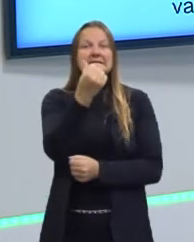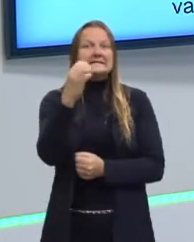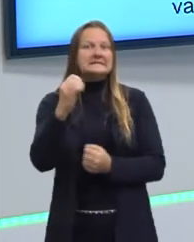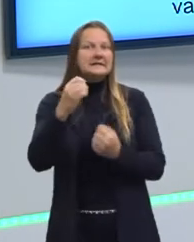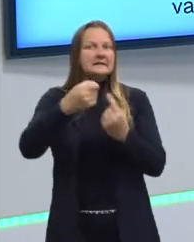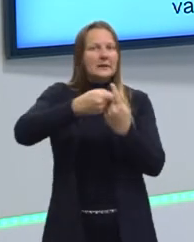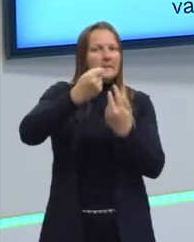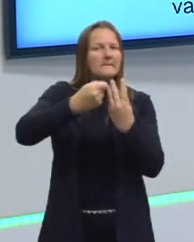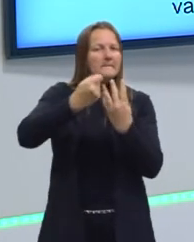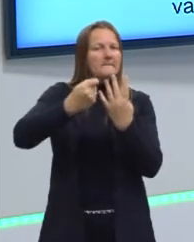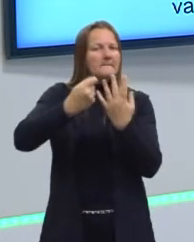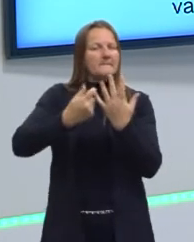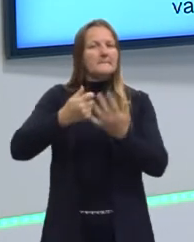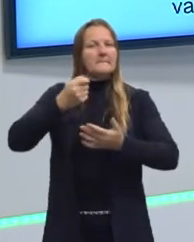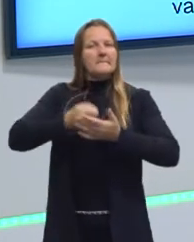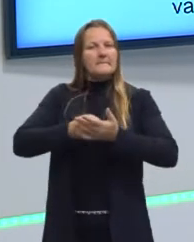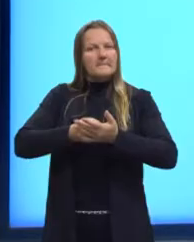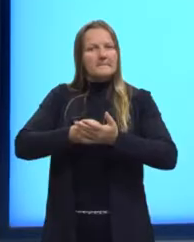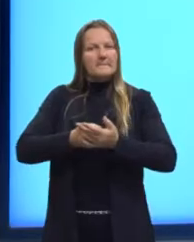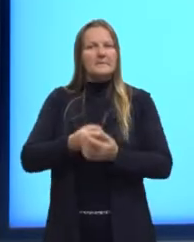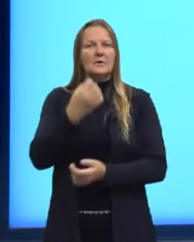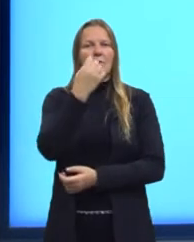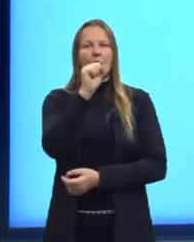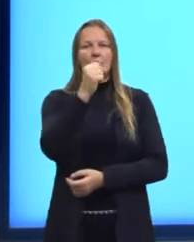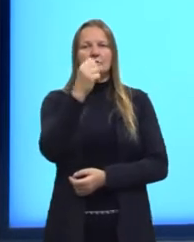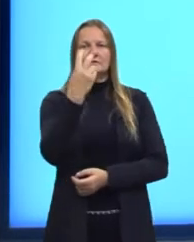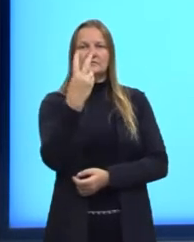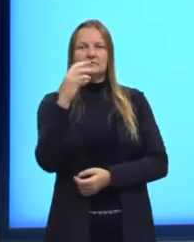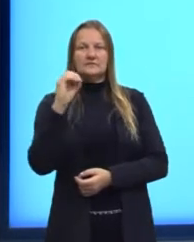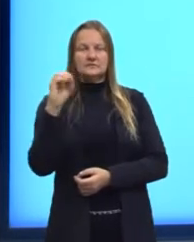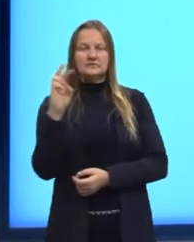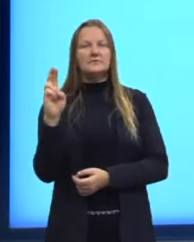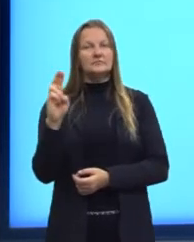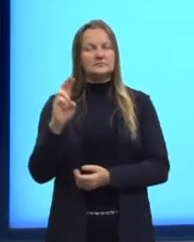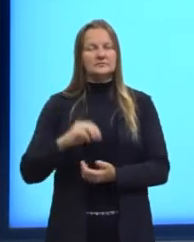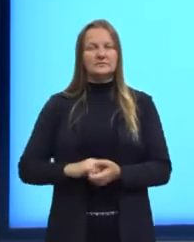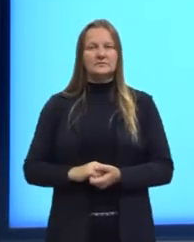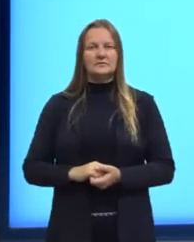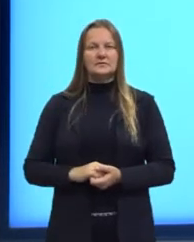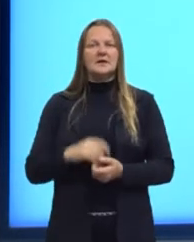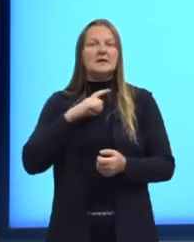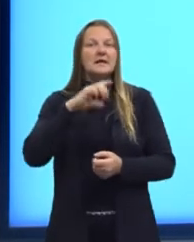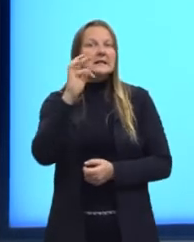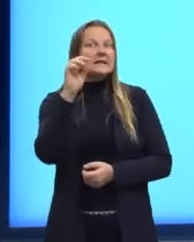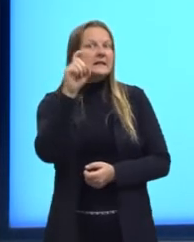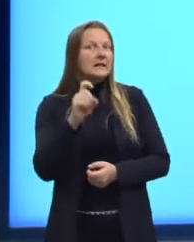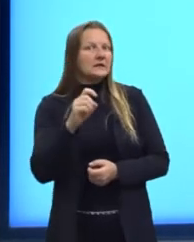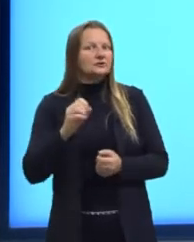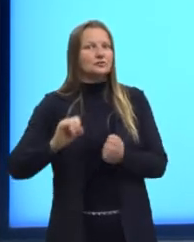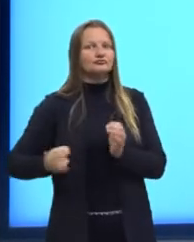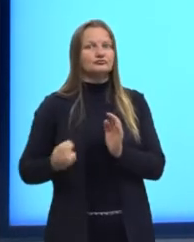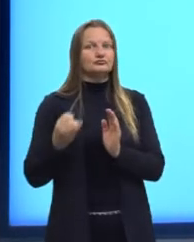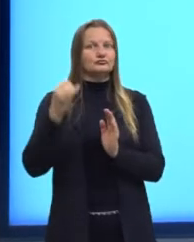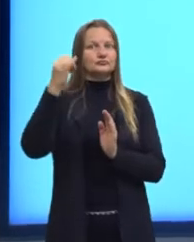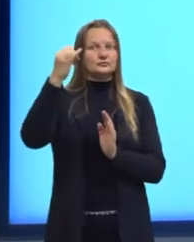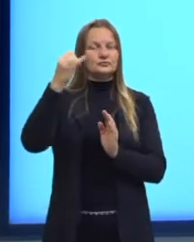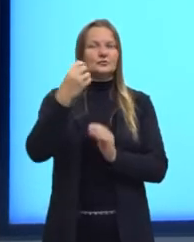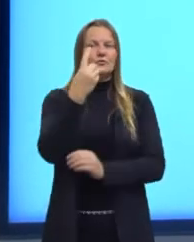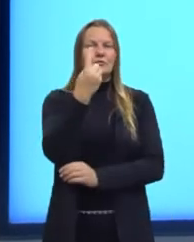fixas mensais de 820 a uma taxa de juros de